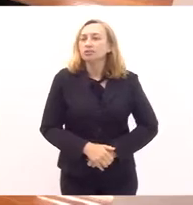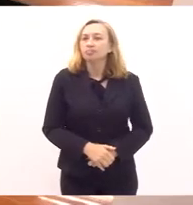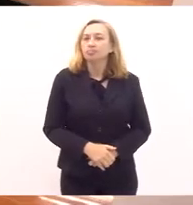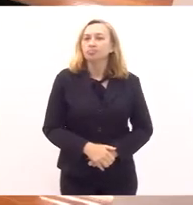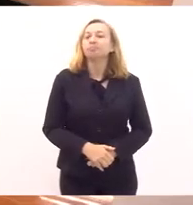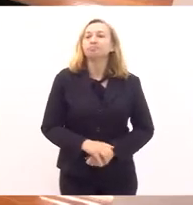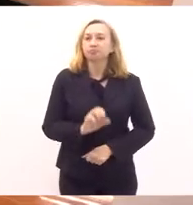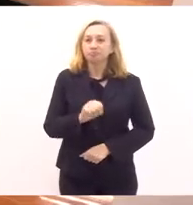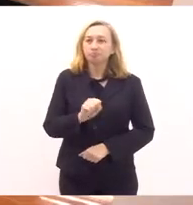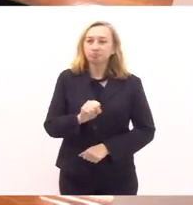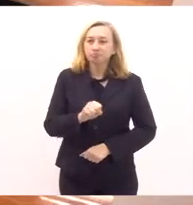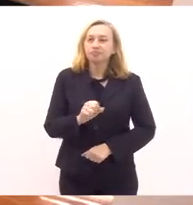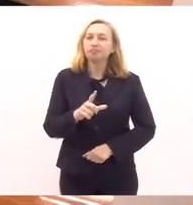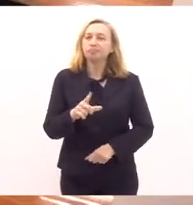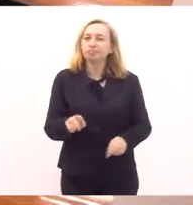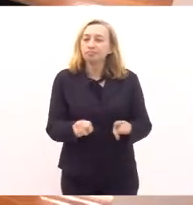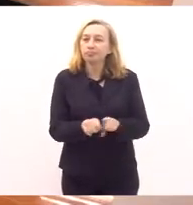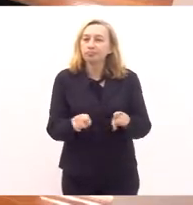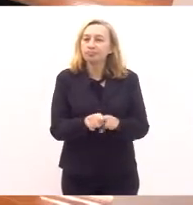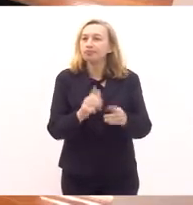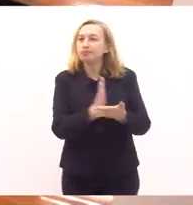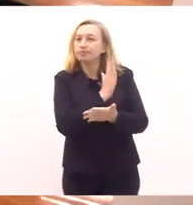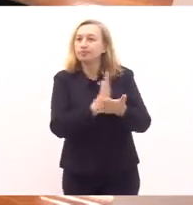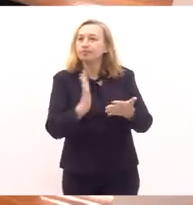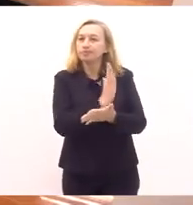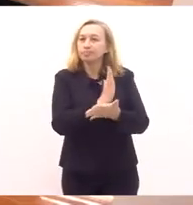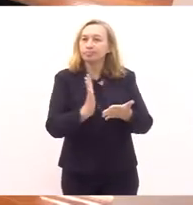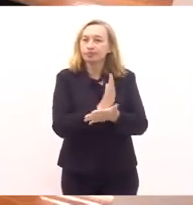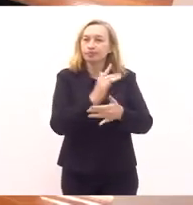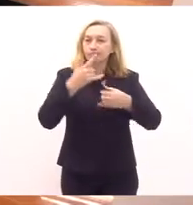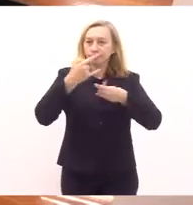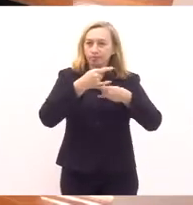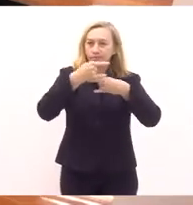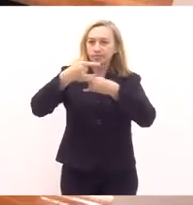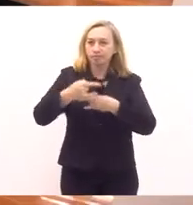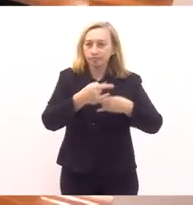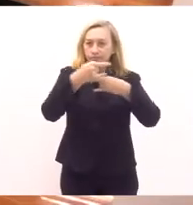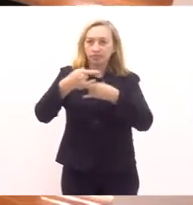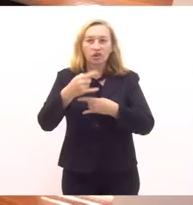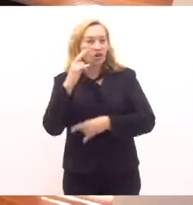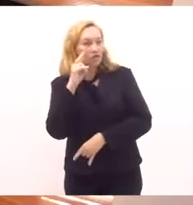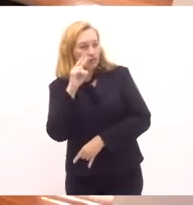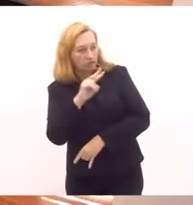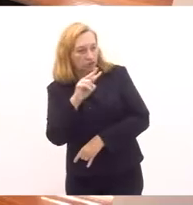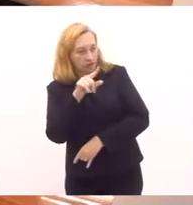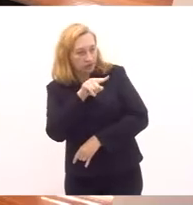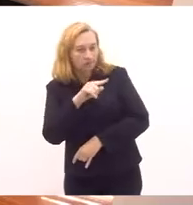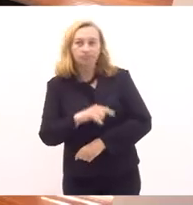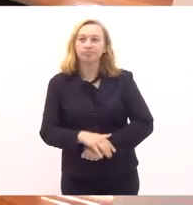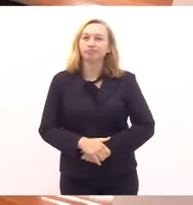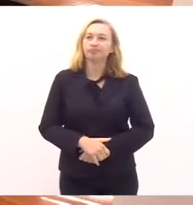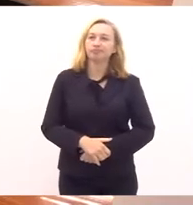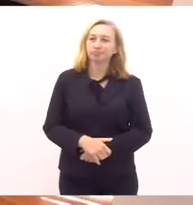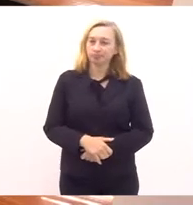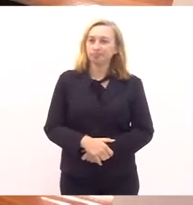Ah, sim. Nós temos também algumas participações virtuais. Eu já vejo aqui,